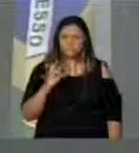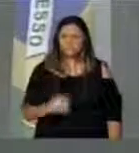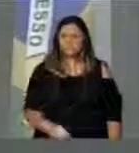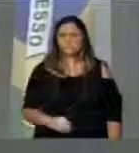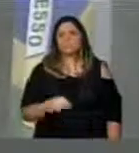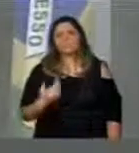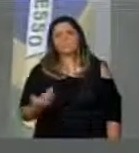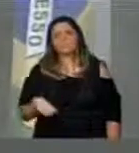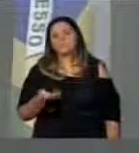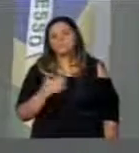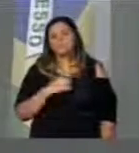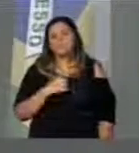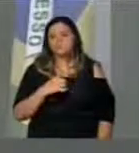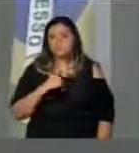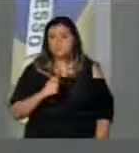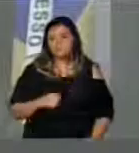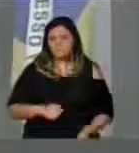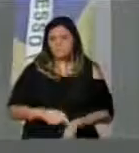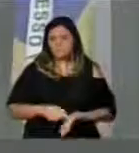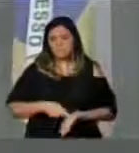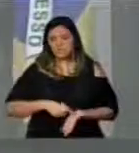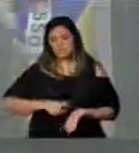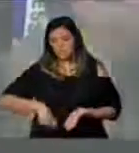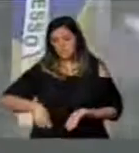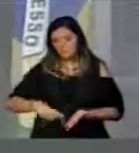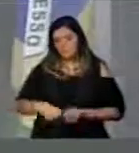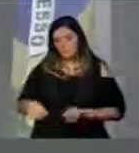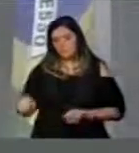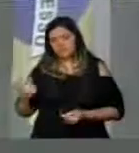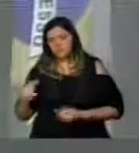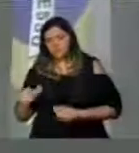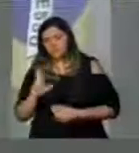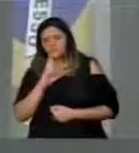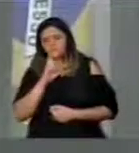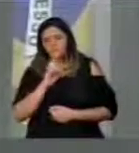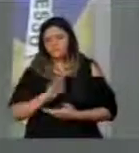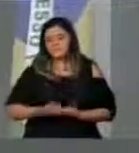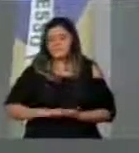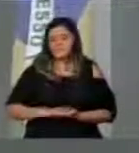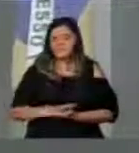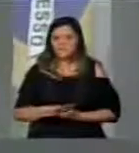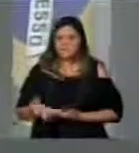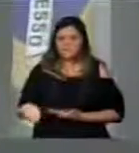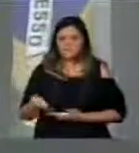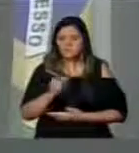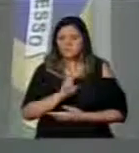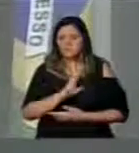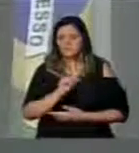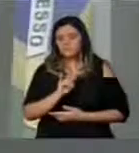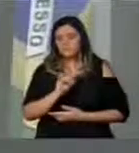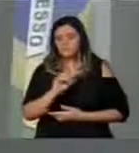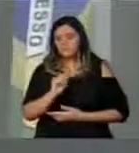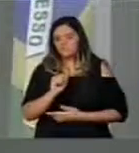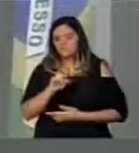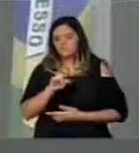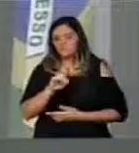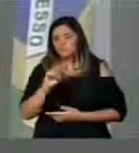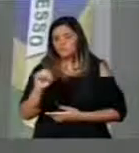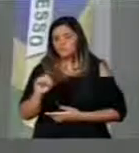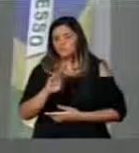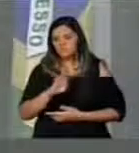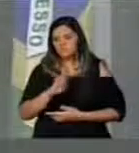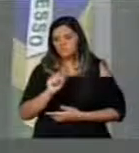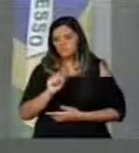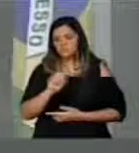do serviço público e foi exatamente nisso que ricardo barco conquistou essa solenidade no acompanhamento